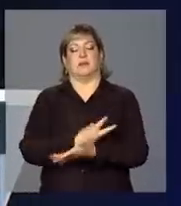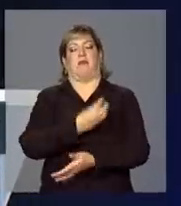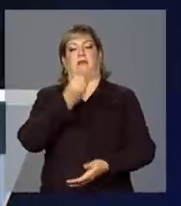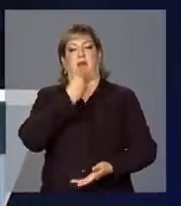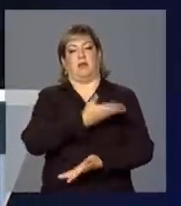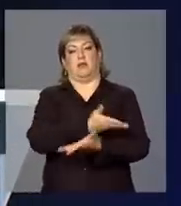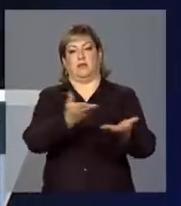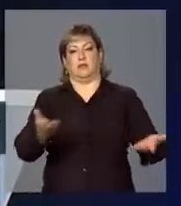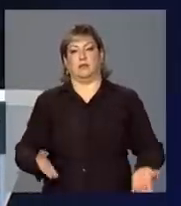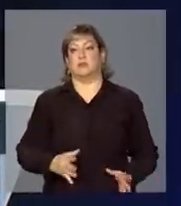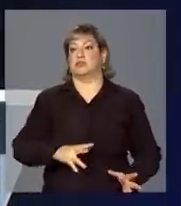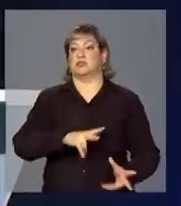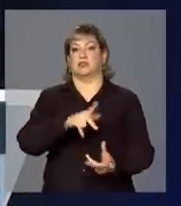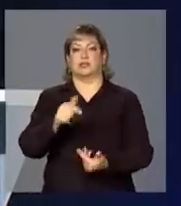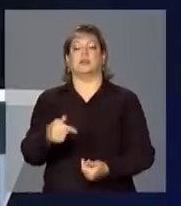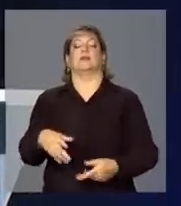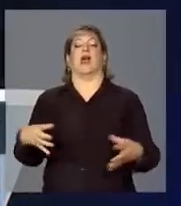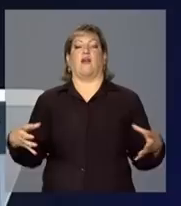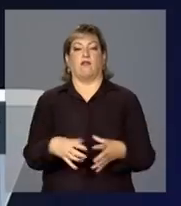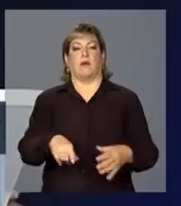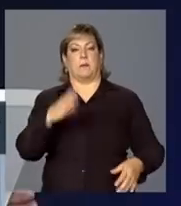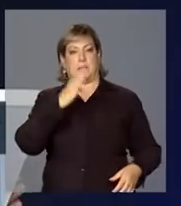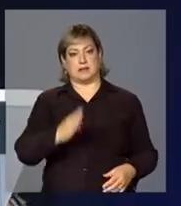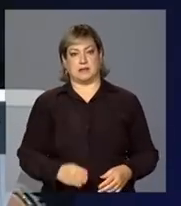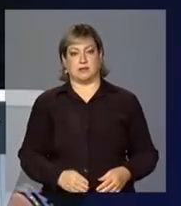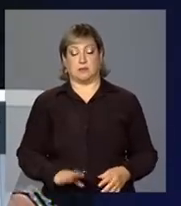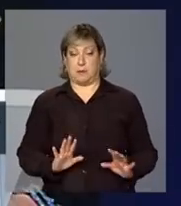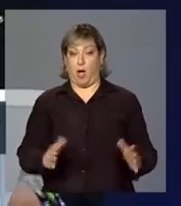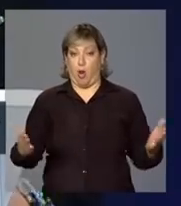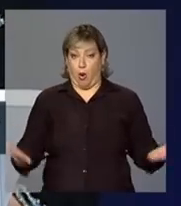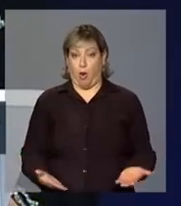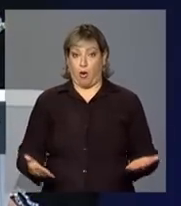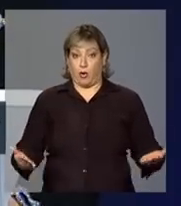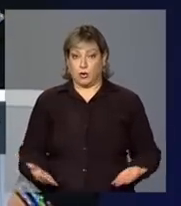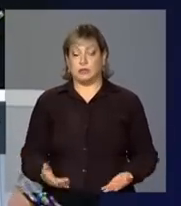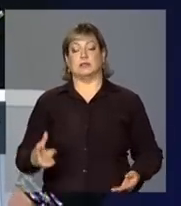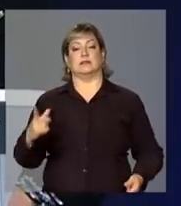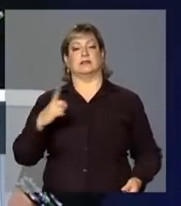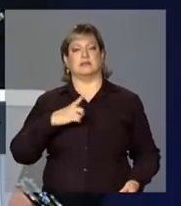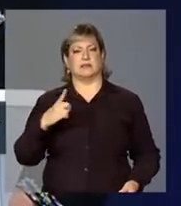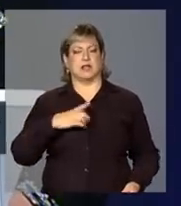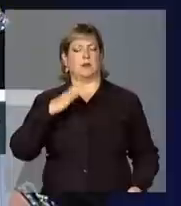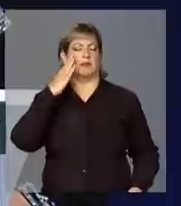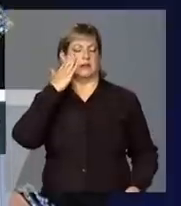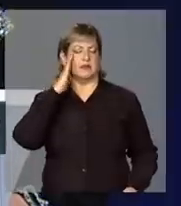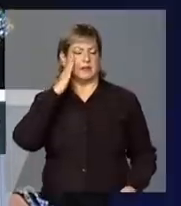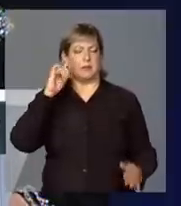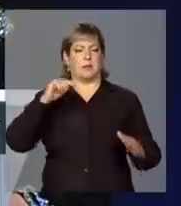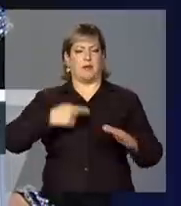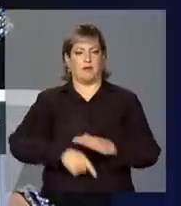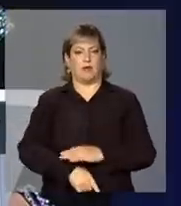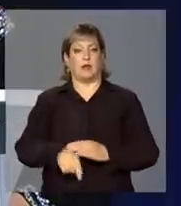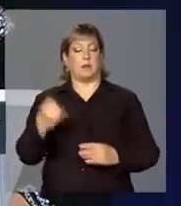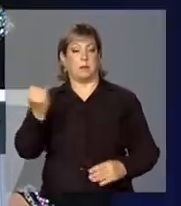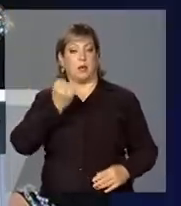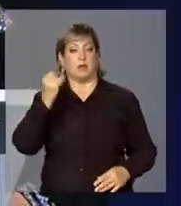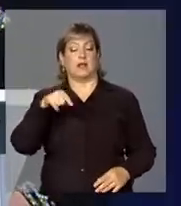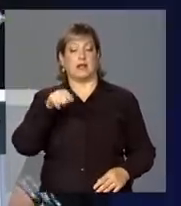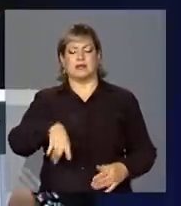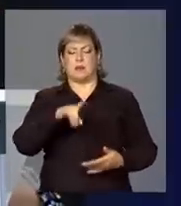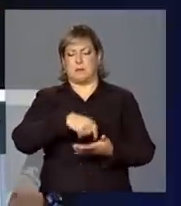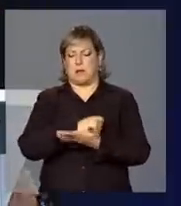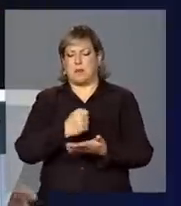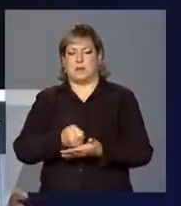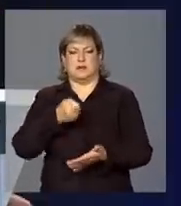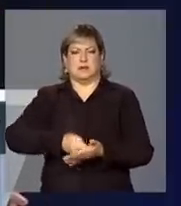internacional. Hoje, nós temos profunda consciência da importância dessa